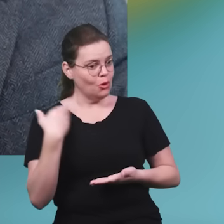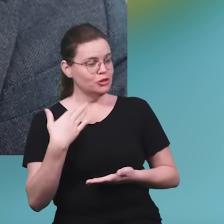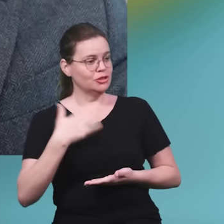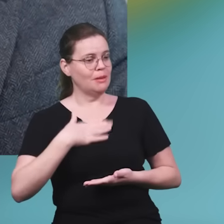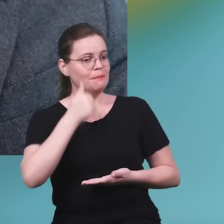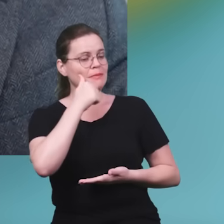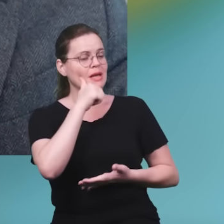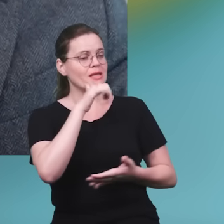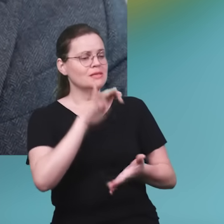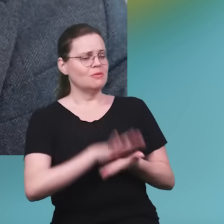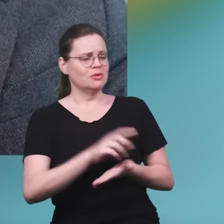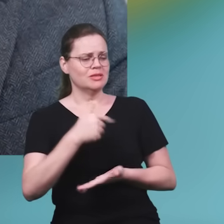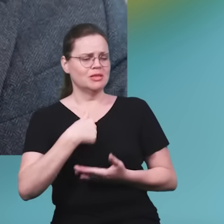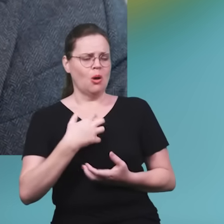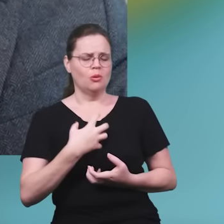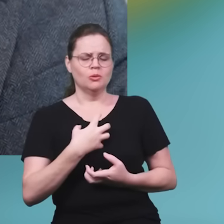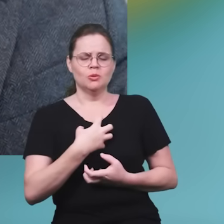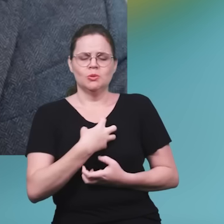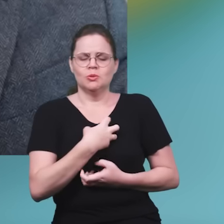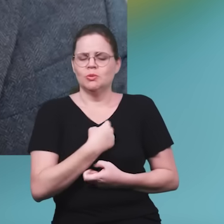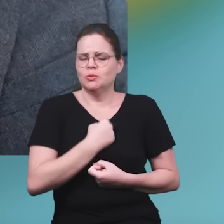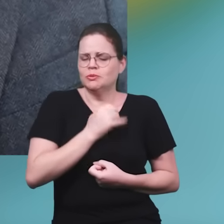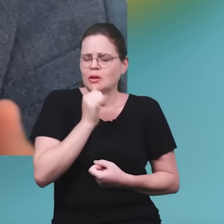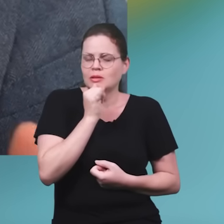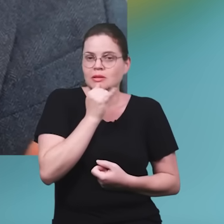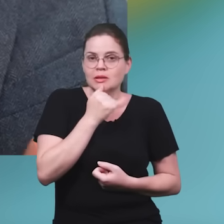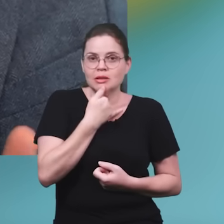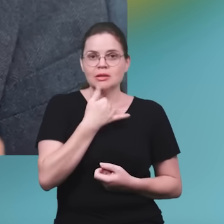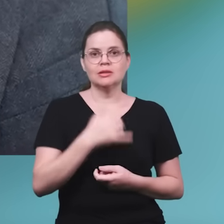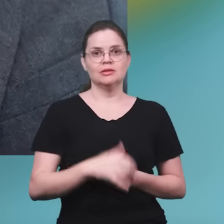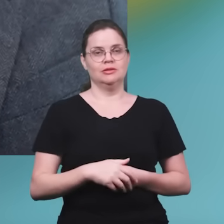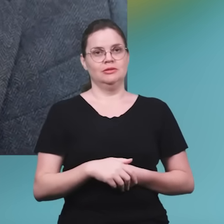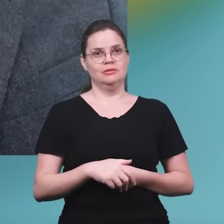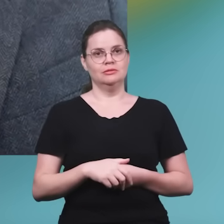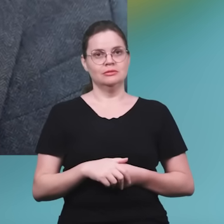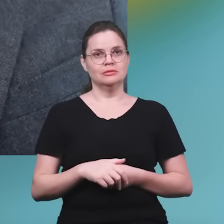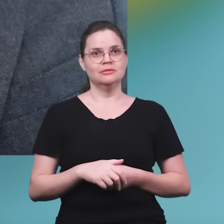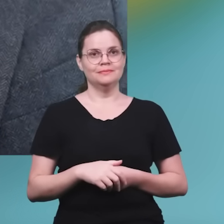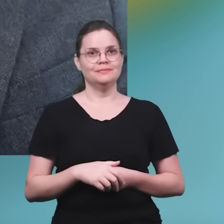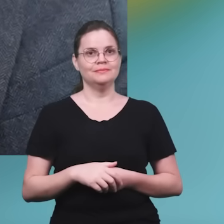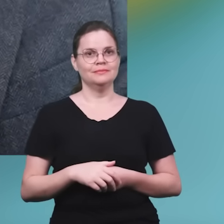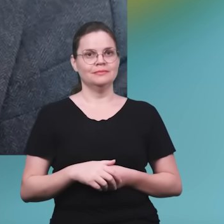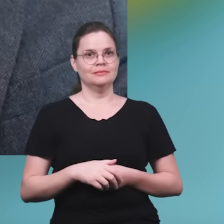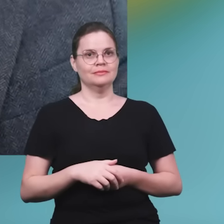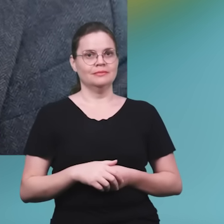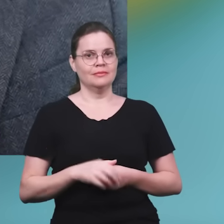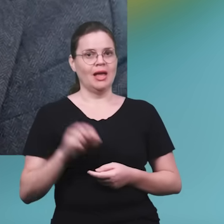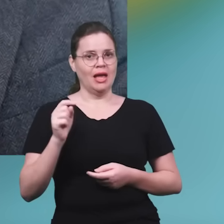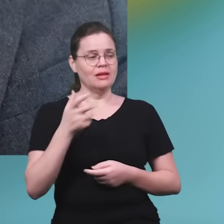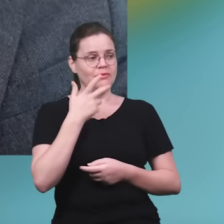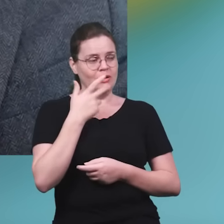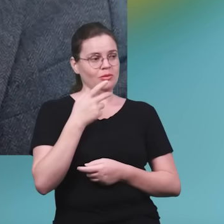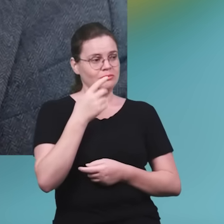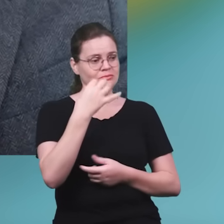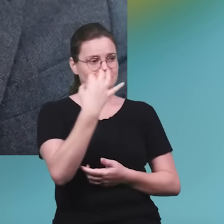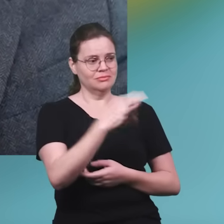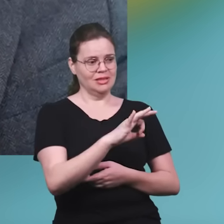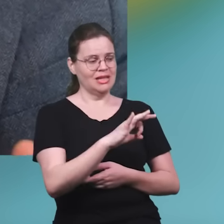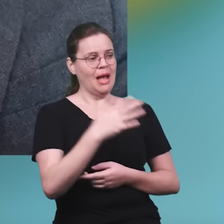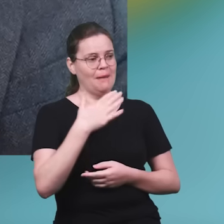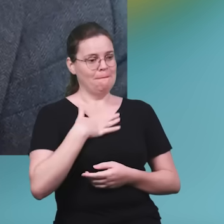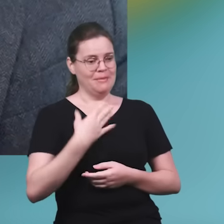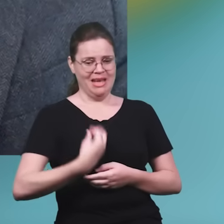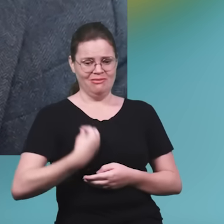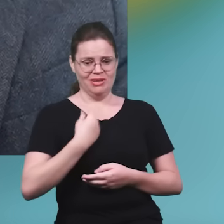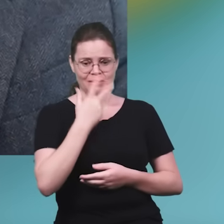estava muito triste e ele repetiu as palavras que o Senhor falou na visão. Eu perdi realmente toda a